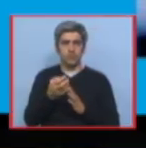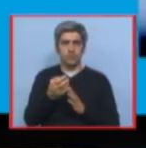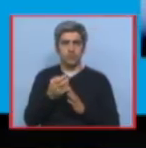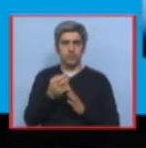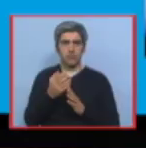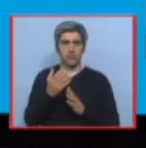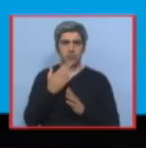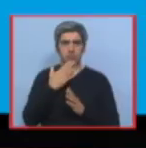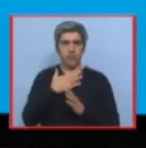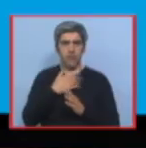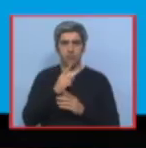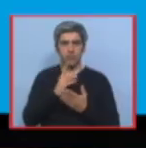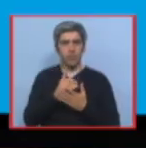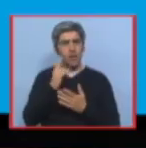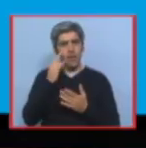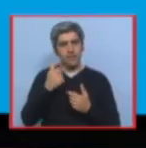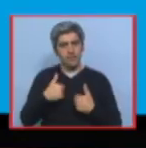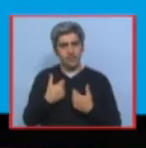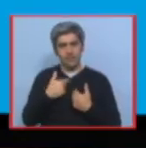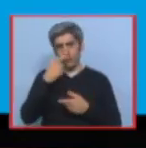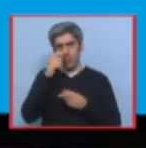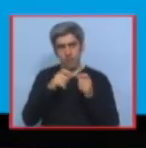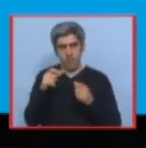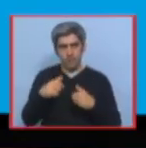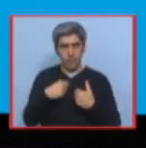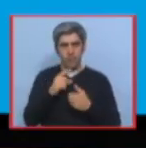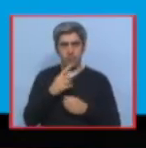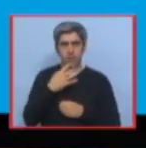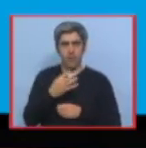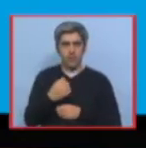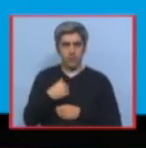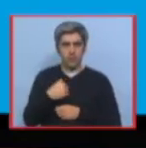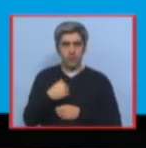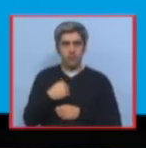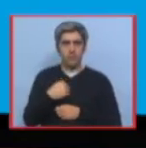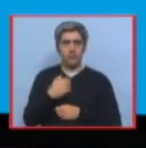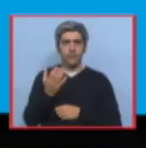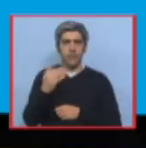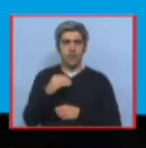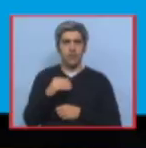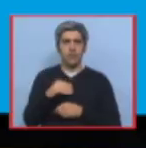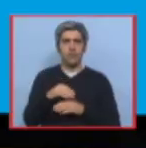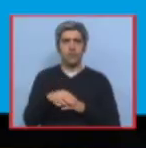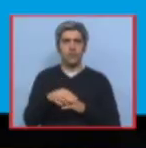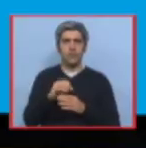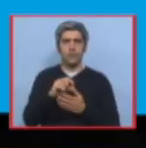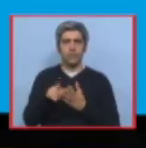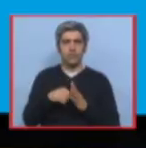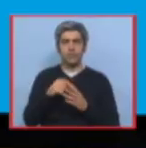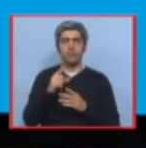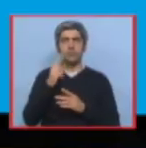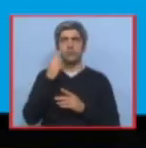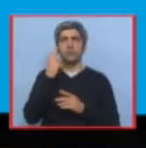vêm não tanto da nossa iniciativa humana, acredito, mas que virão do projeto